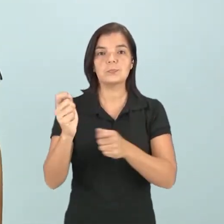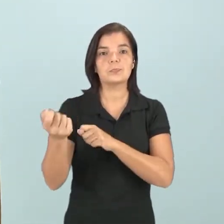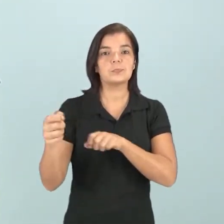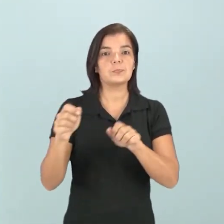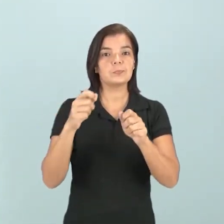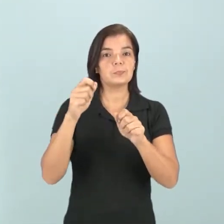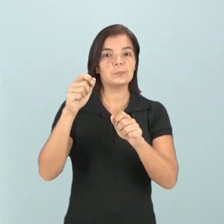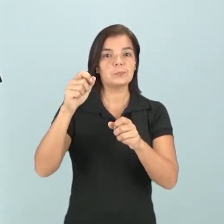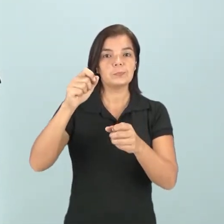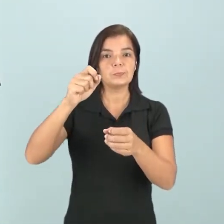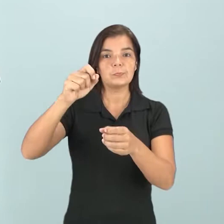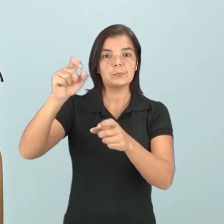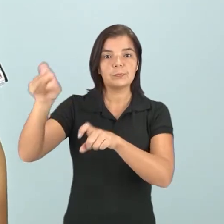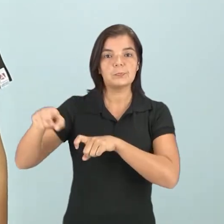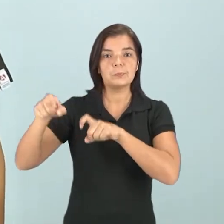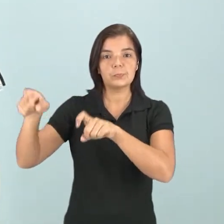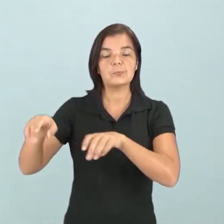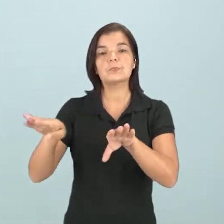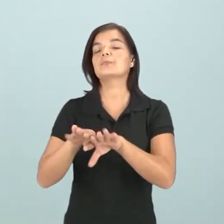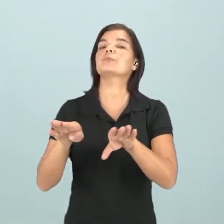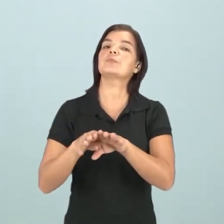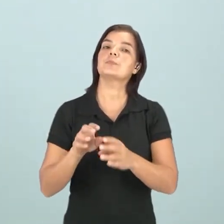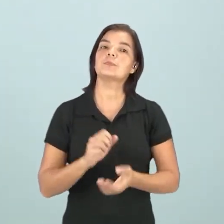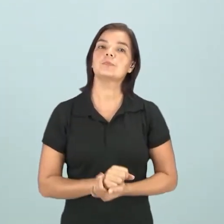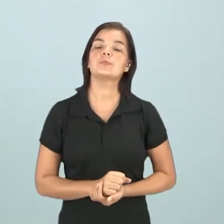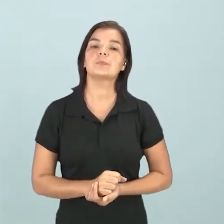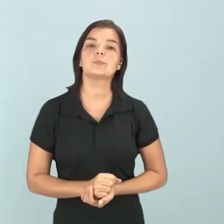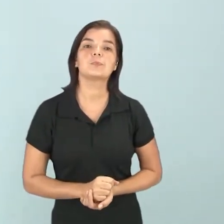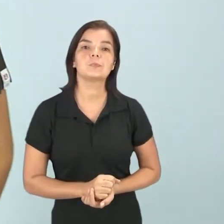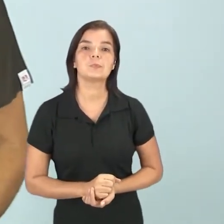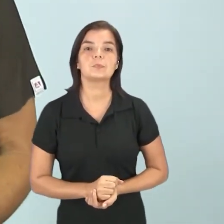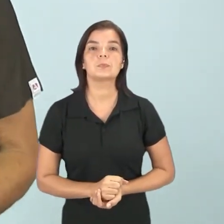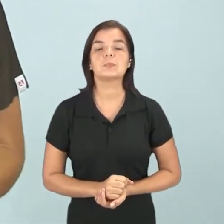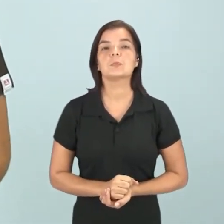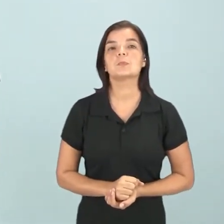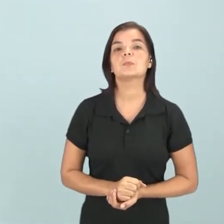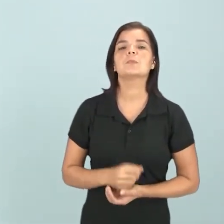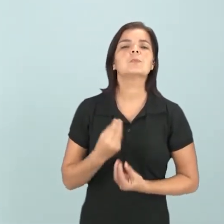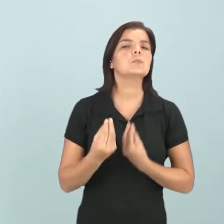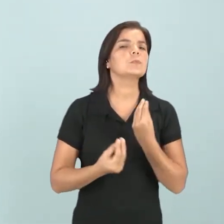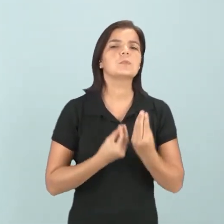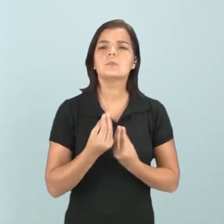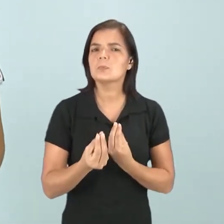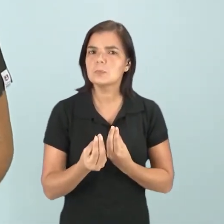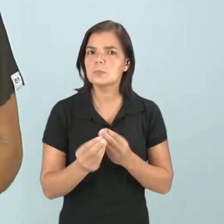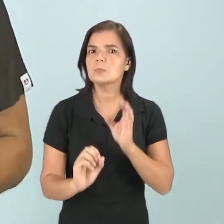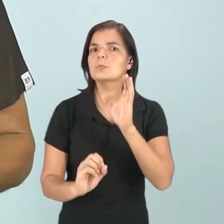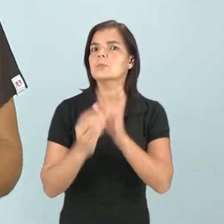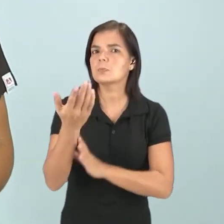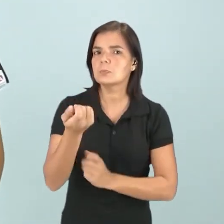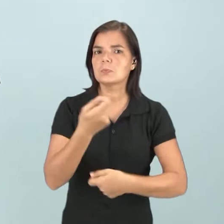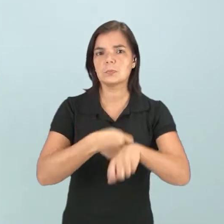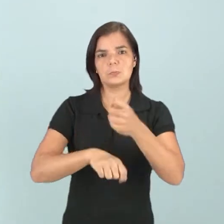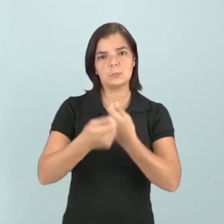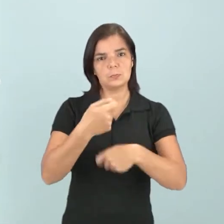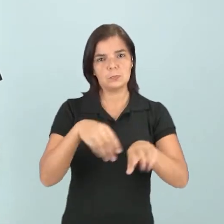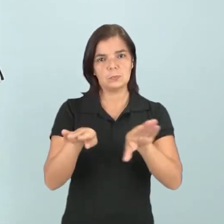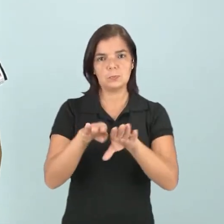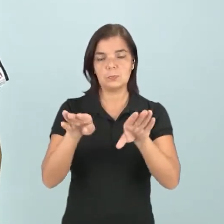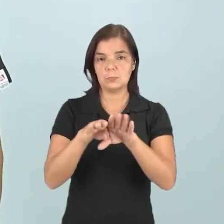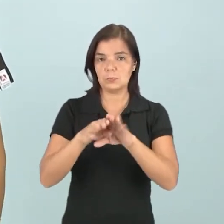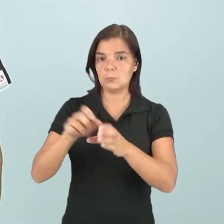da agricultura como da pecuária, ok? E como funciona o agronegócio, né? Além da agricultura